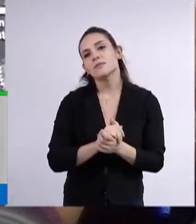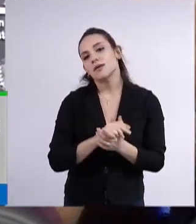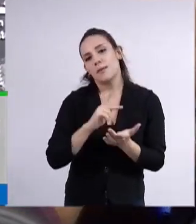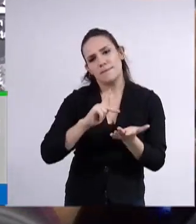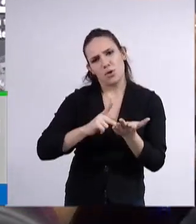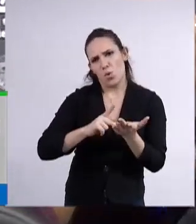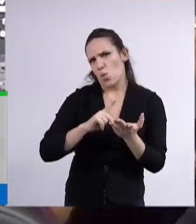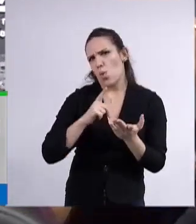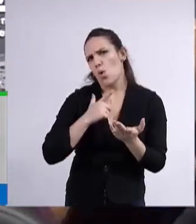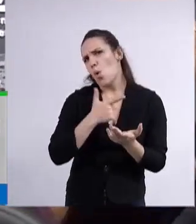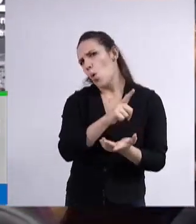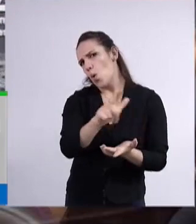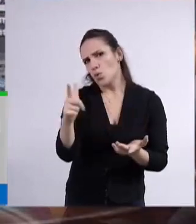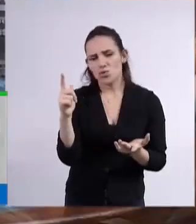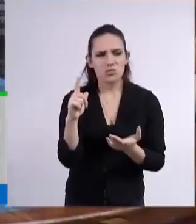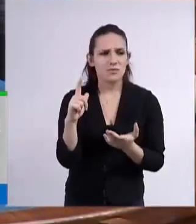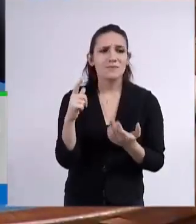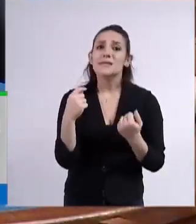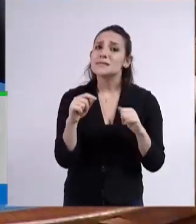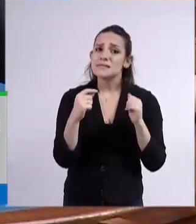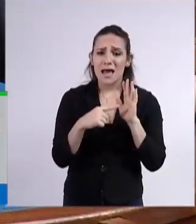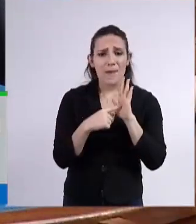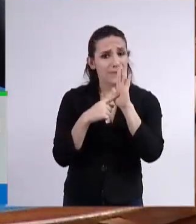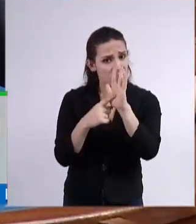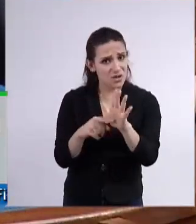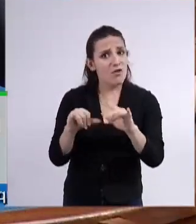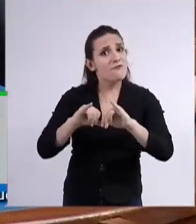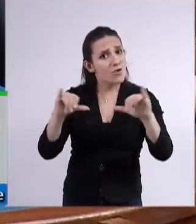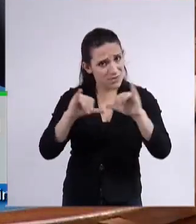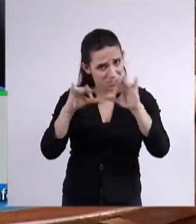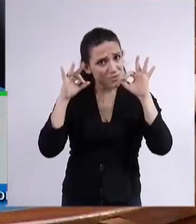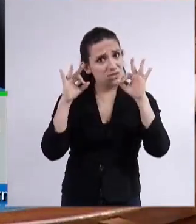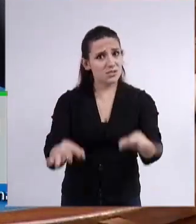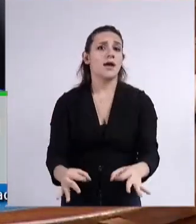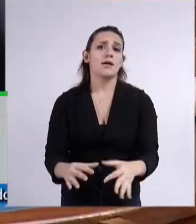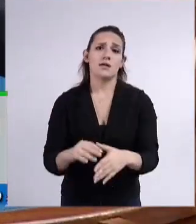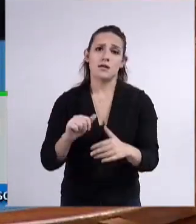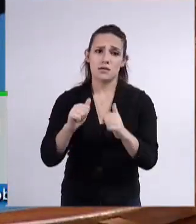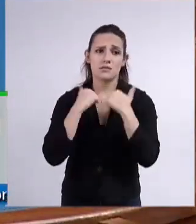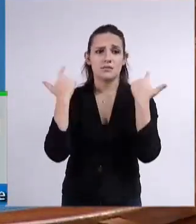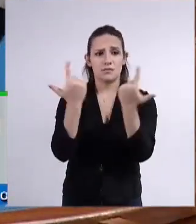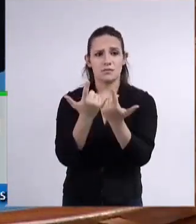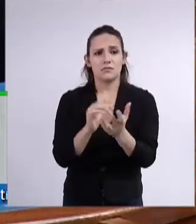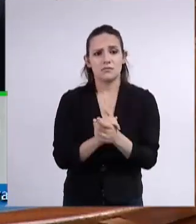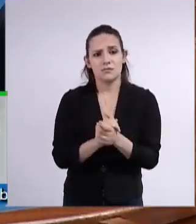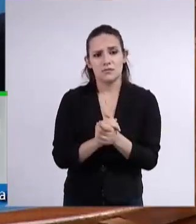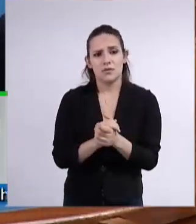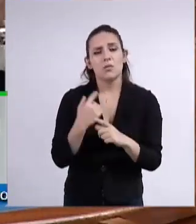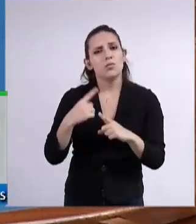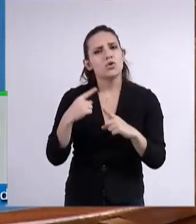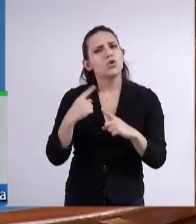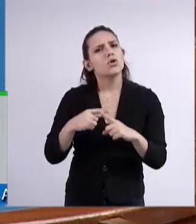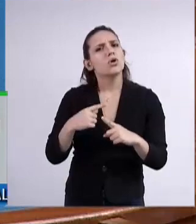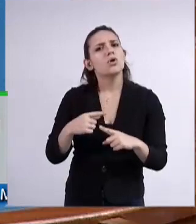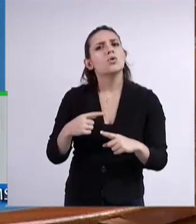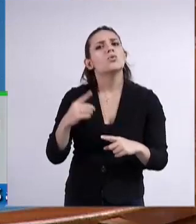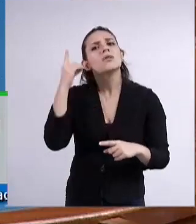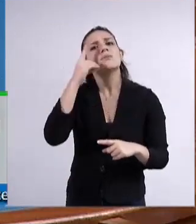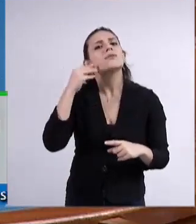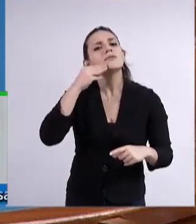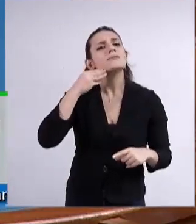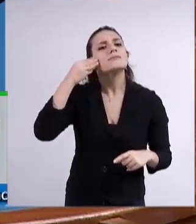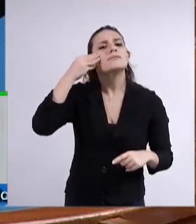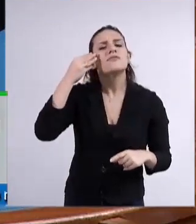PROCONS e outros órgãos, ele tem que apresentar dados objetivos para a Assembleia Legislativa. O deputado Marçal chamou a atenção das